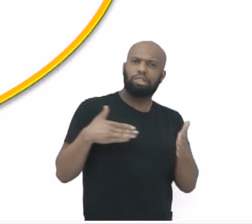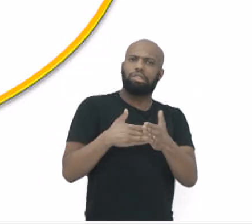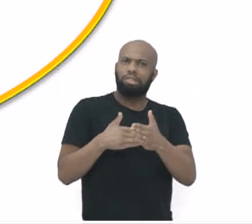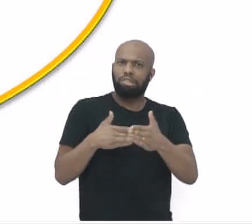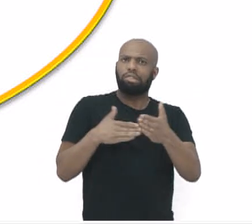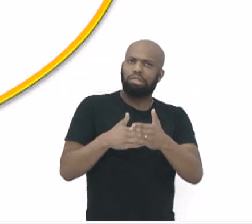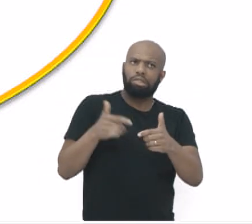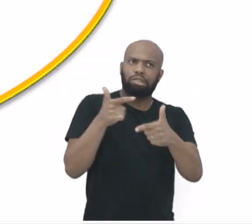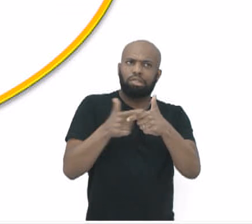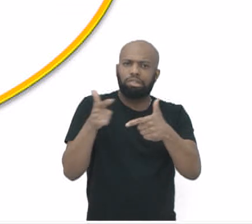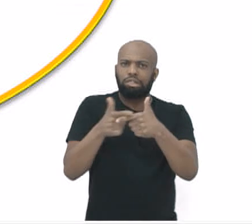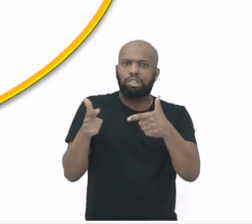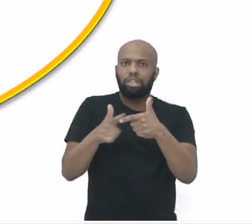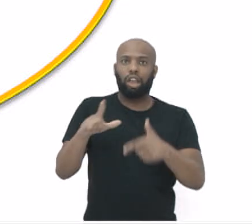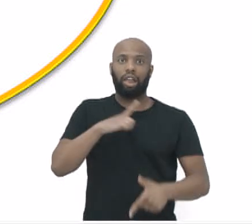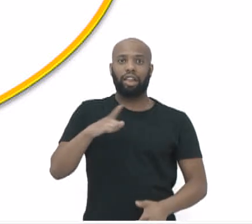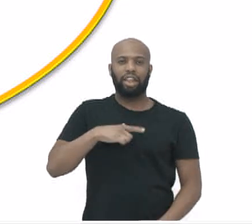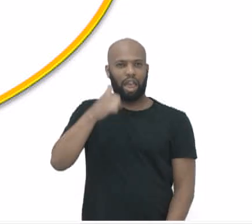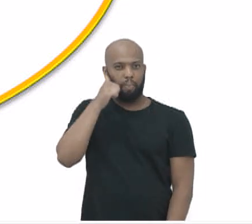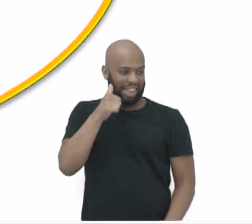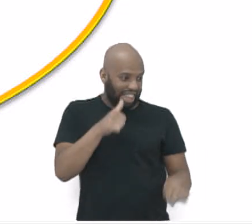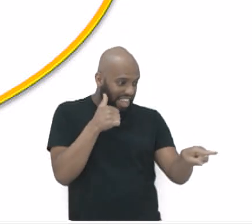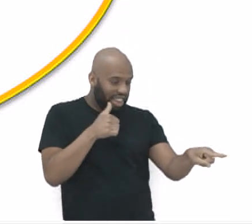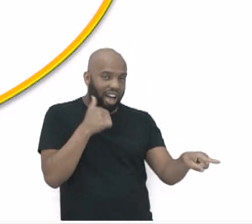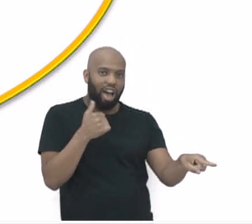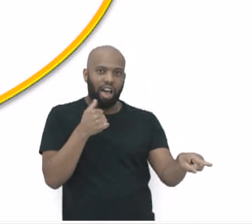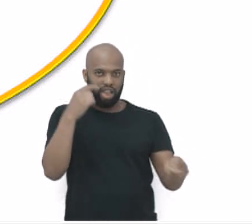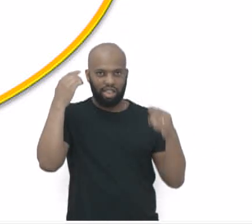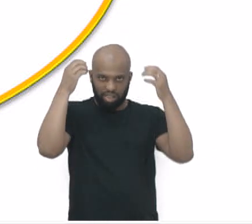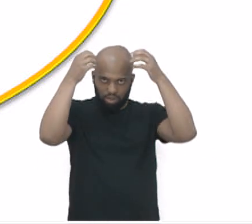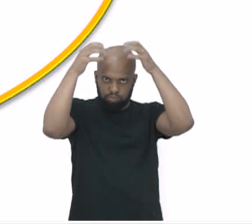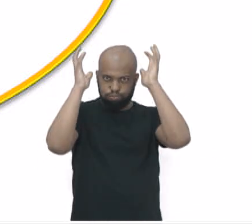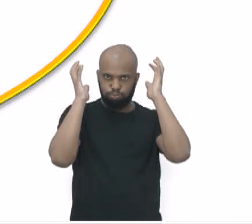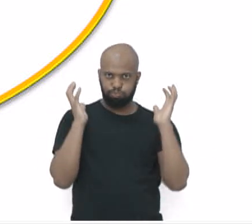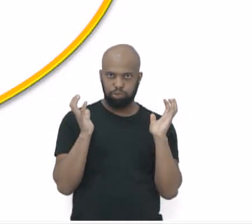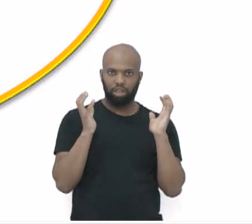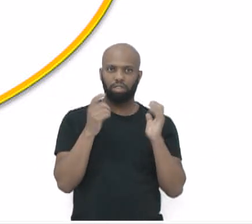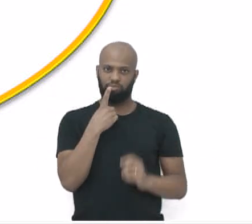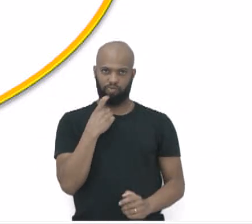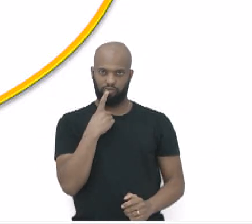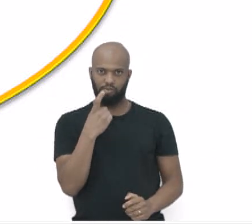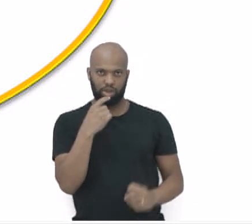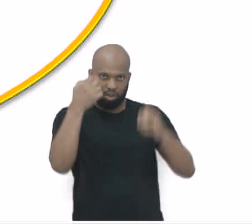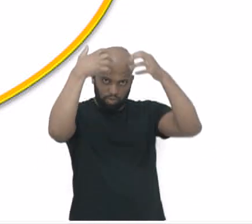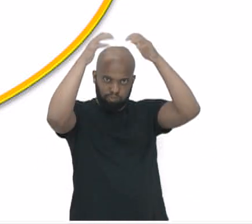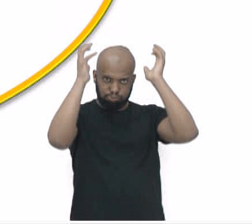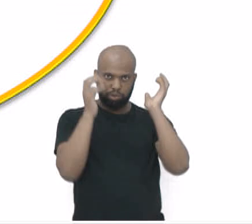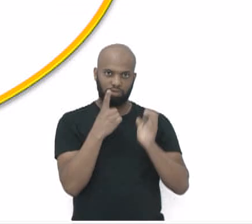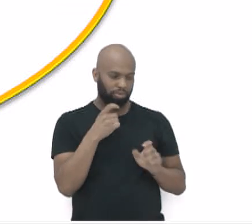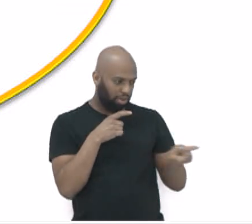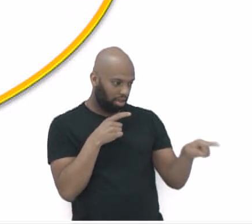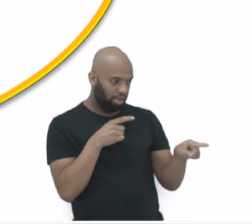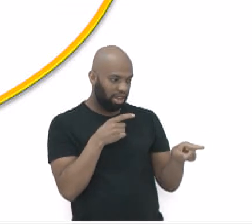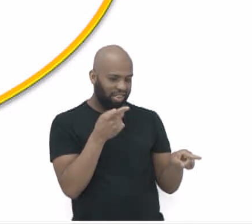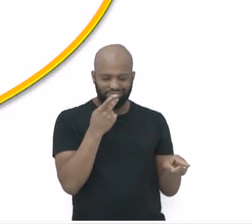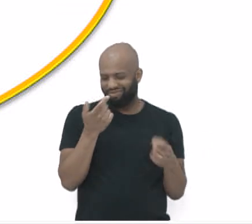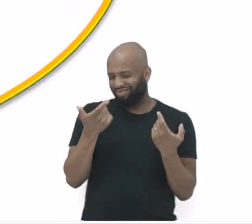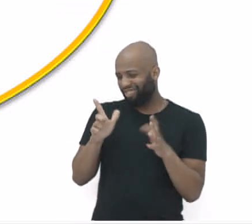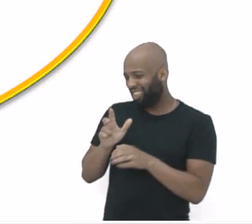Ok? Então, o clímax, você e eu concordamos, que é o momento em que a mãe aparece, essa mãe vem salvar